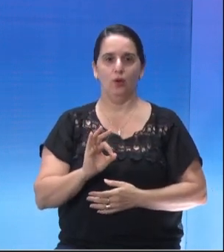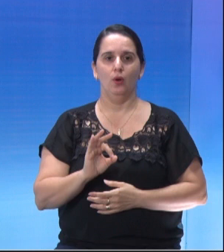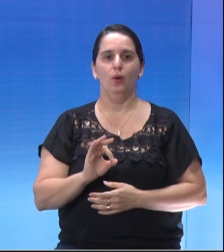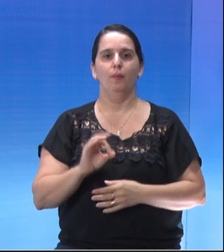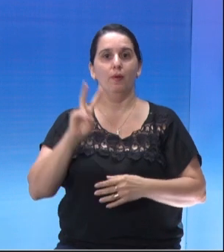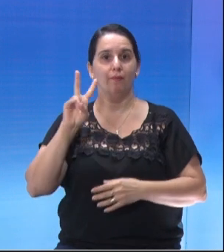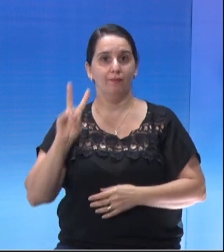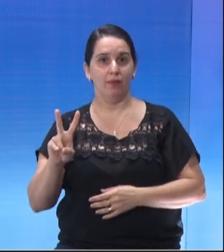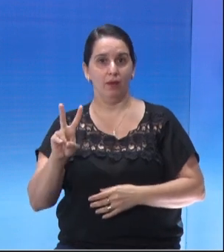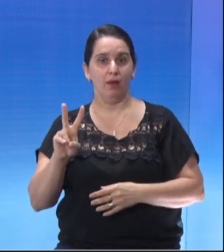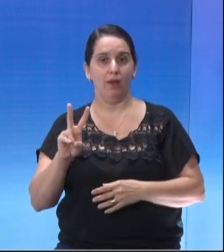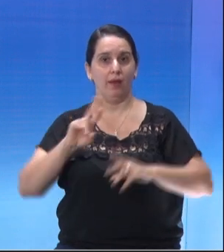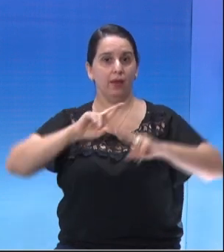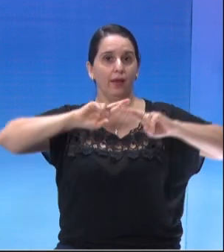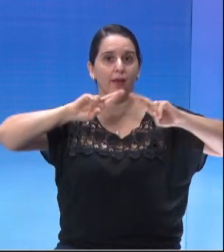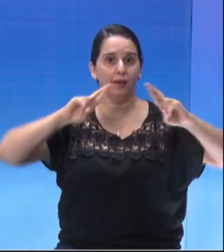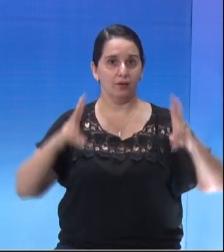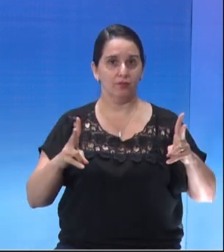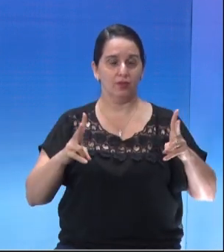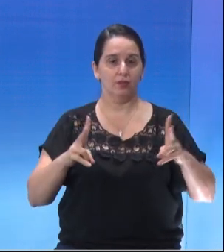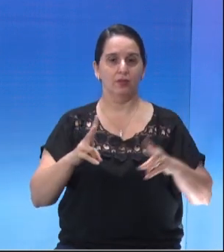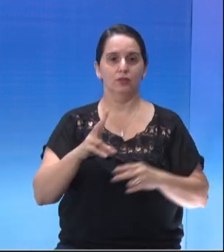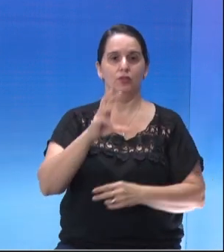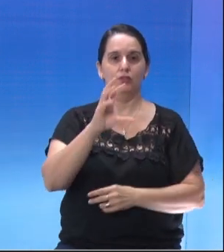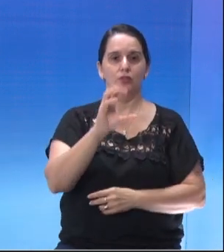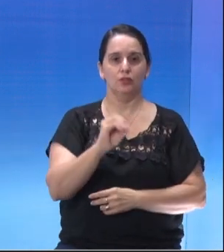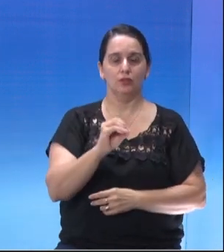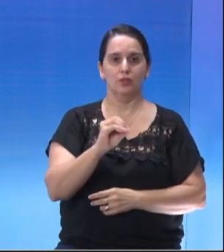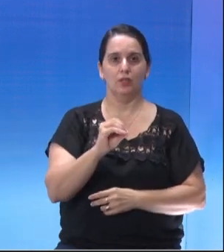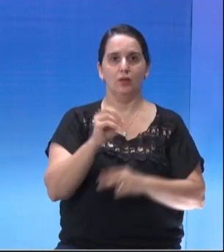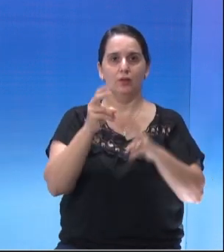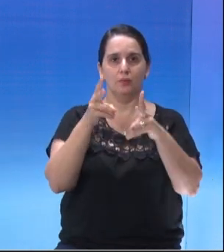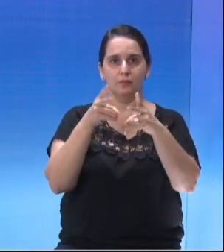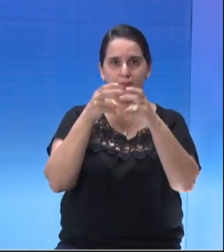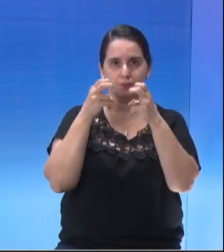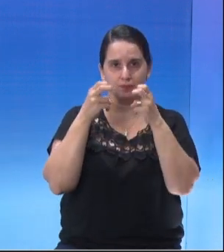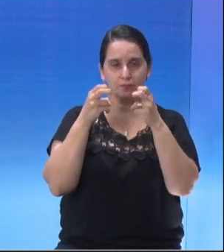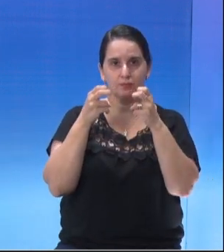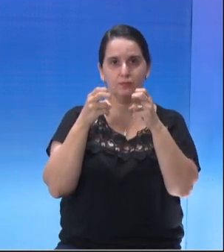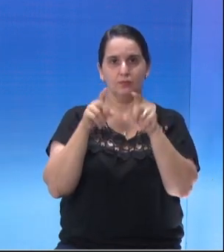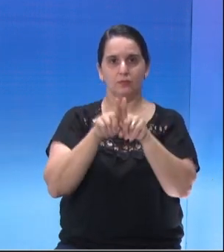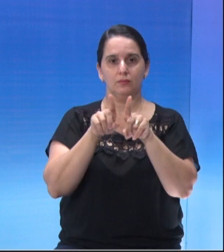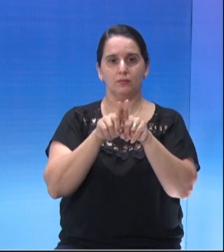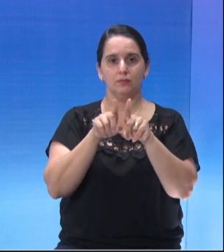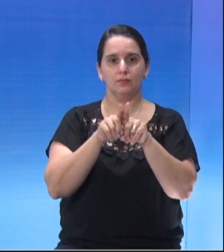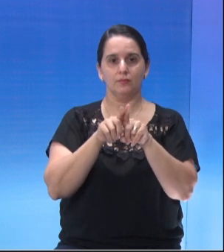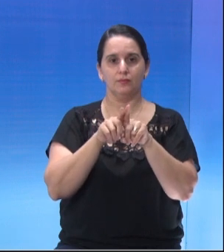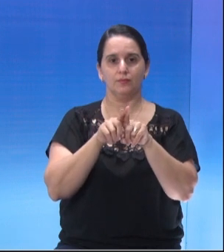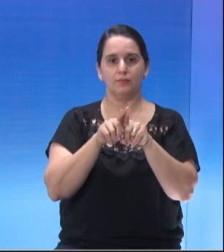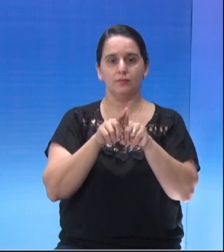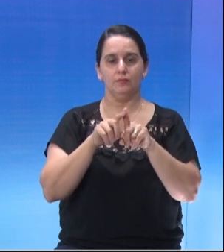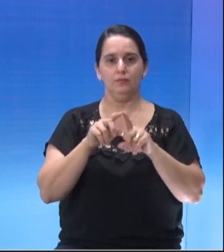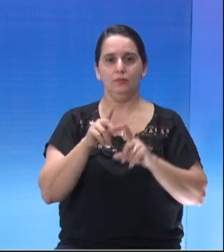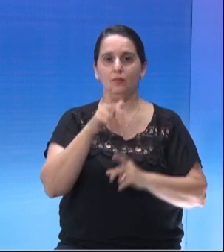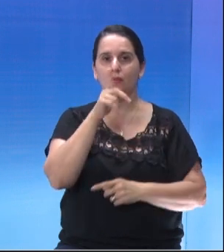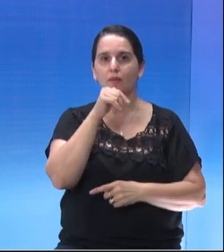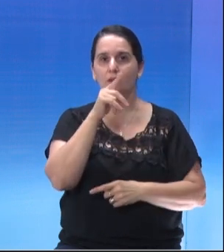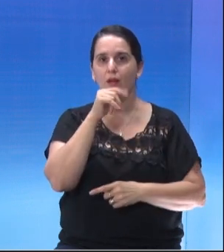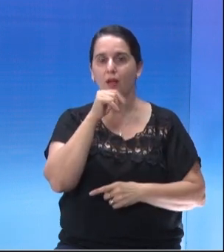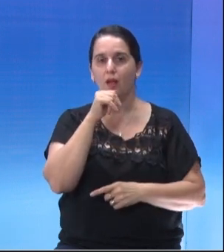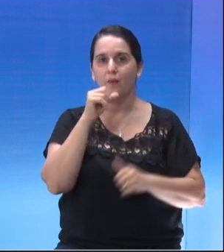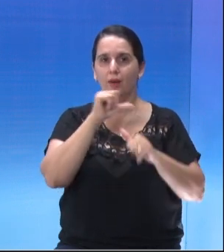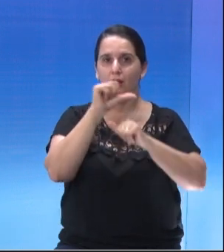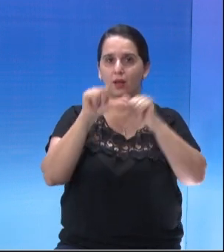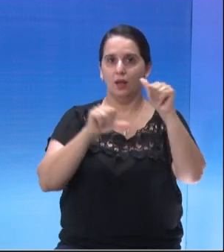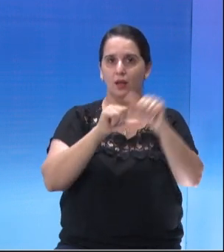seja, o vetor resultante é diferente de zero. Outra observação que nós podemos fazer aqui na molécula de água é